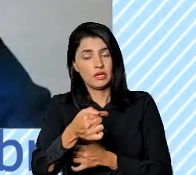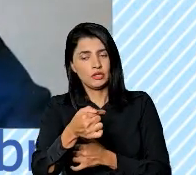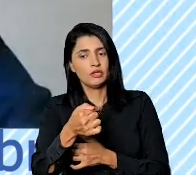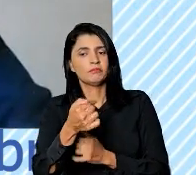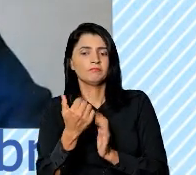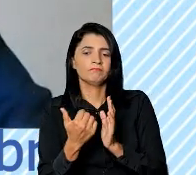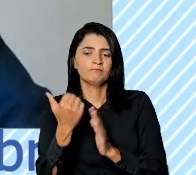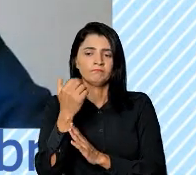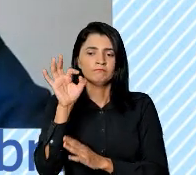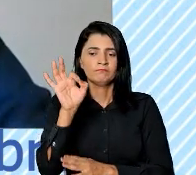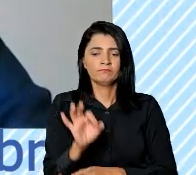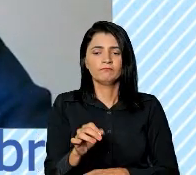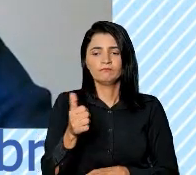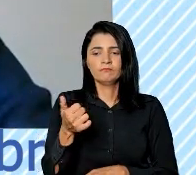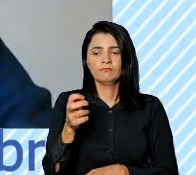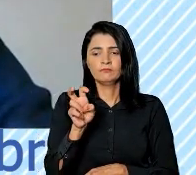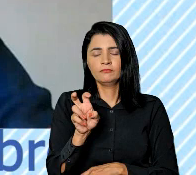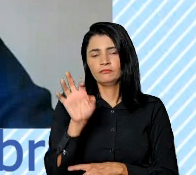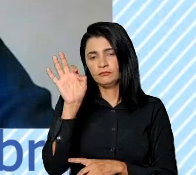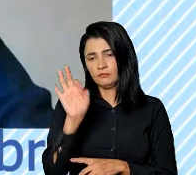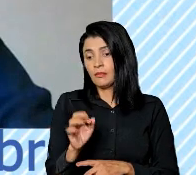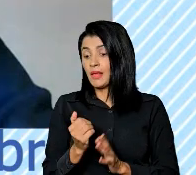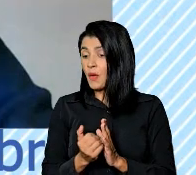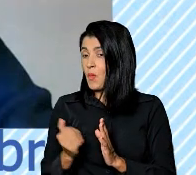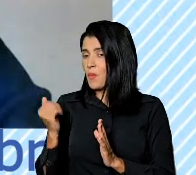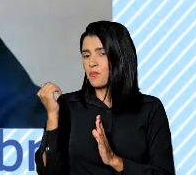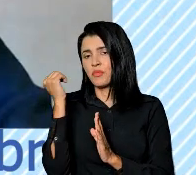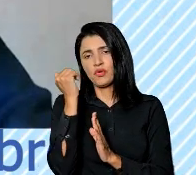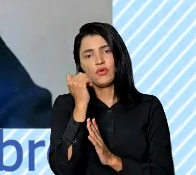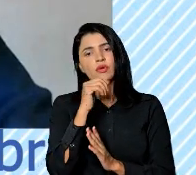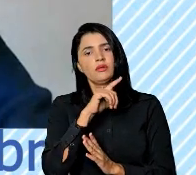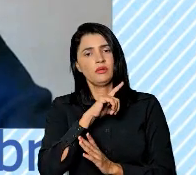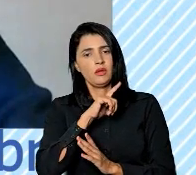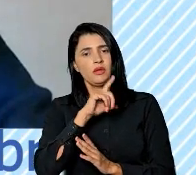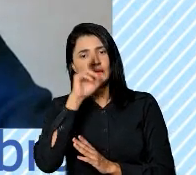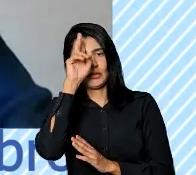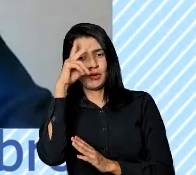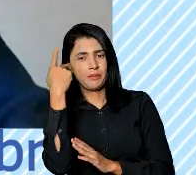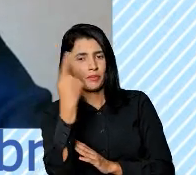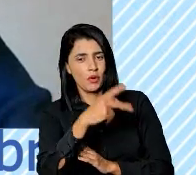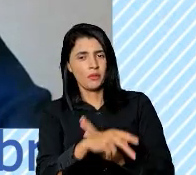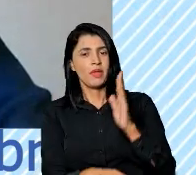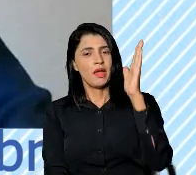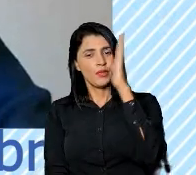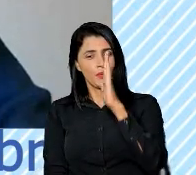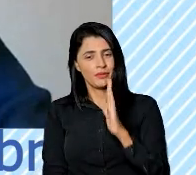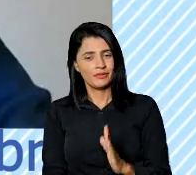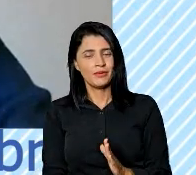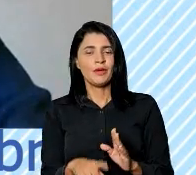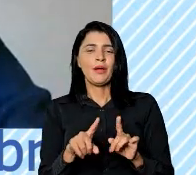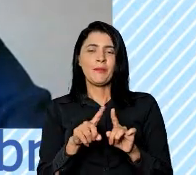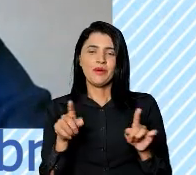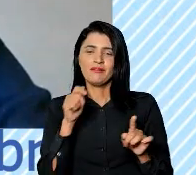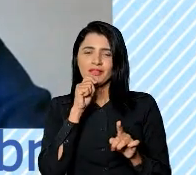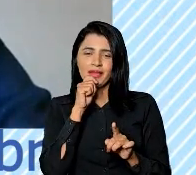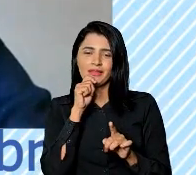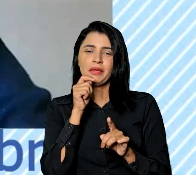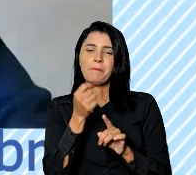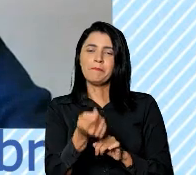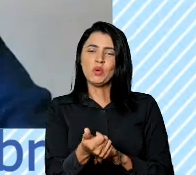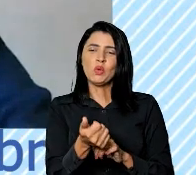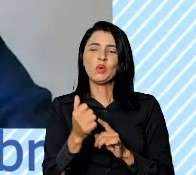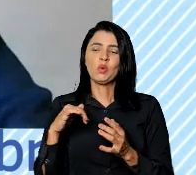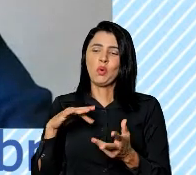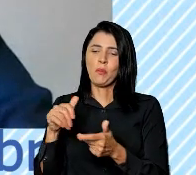que temos hoje é o maior alcançado na história do Brasil, mas ainda está muito distante da média mundial, que